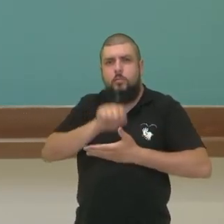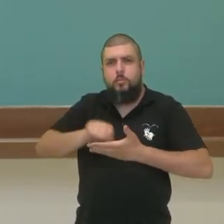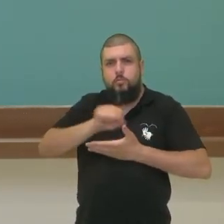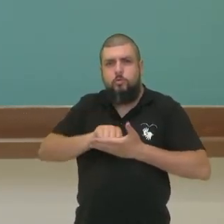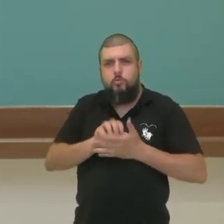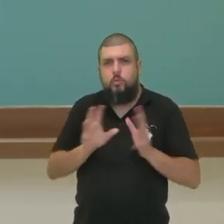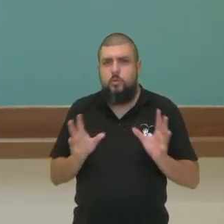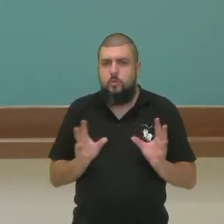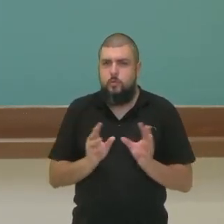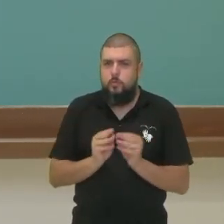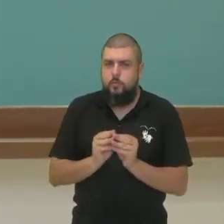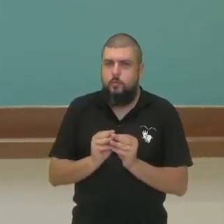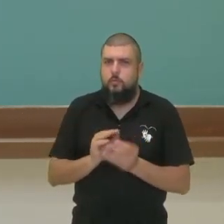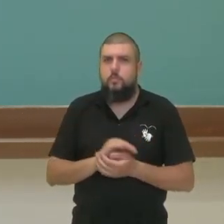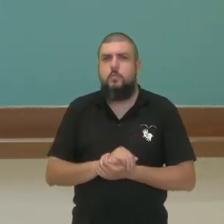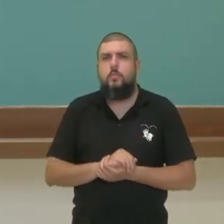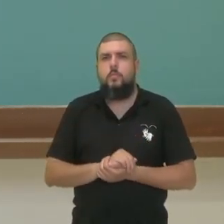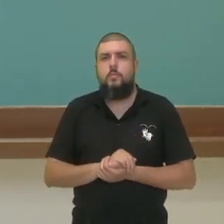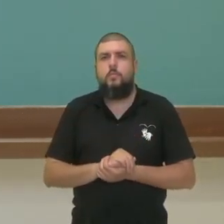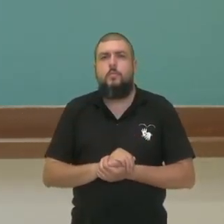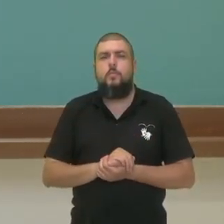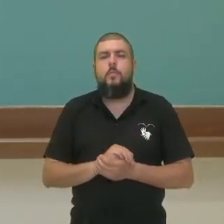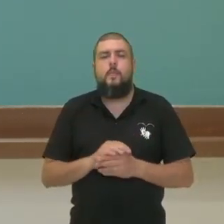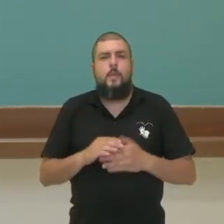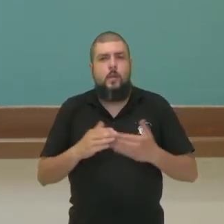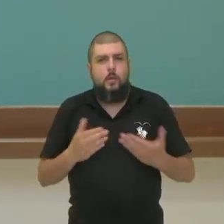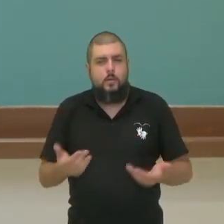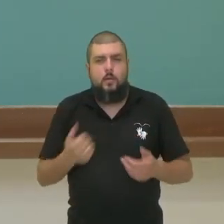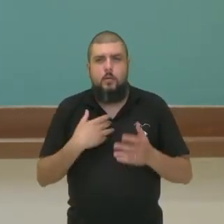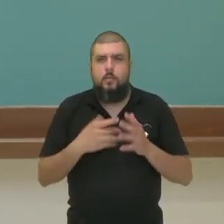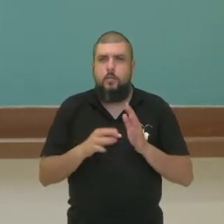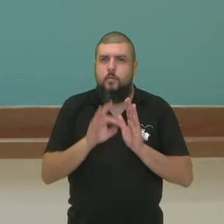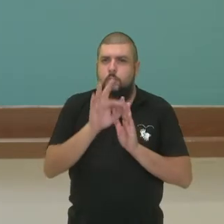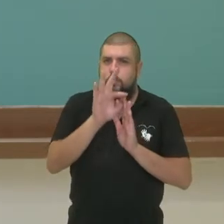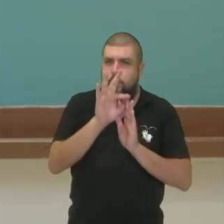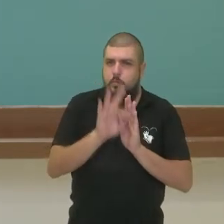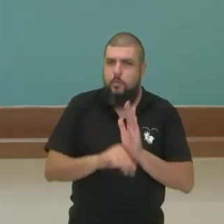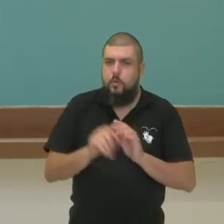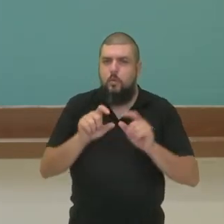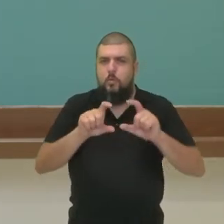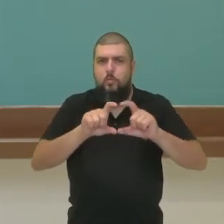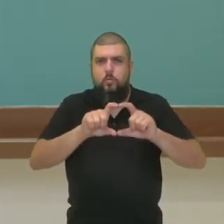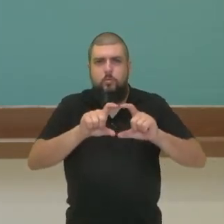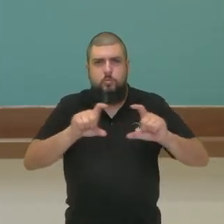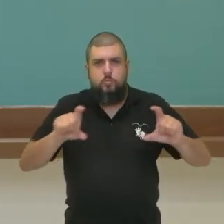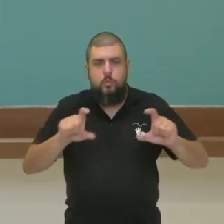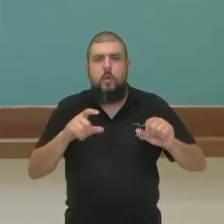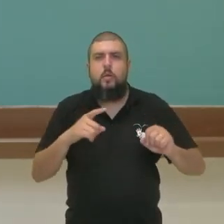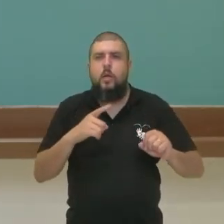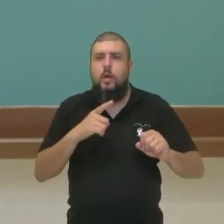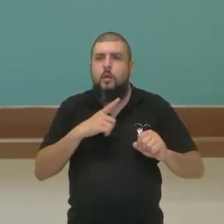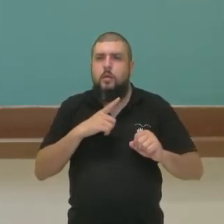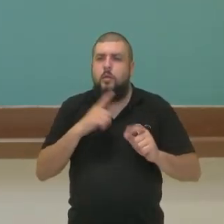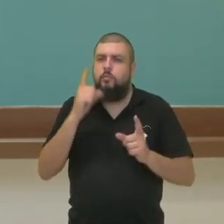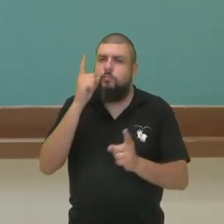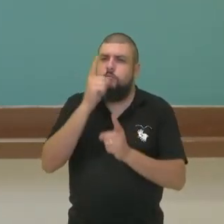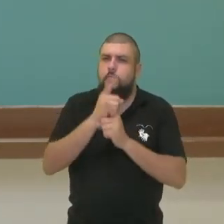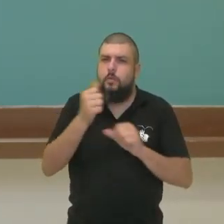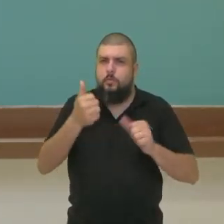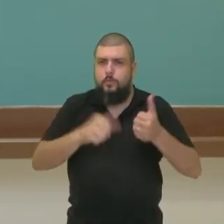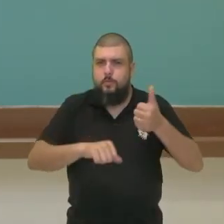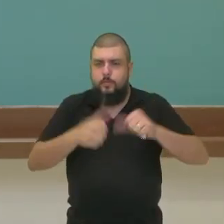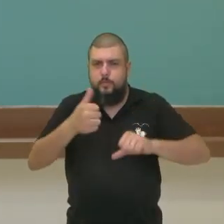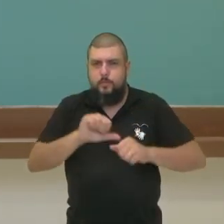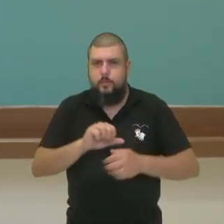obra. Então, aqui nós pegamos aquele trechinho, aquele parágrafo e encontramos essa avaliação crítica. Bora